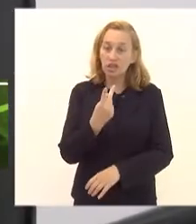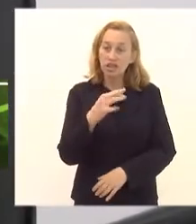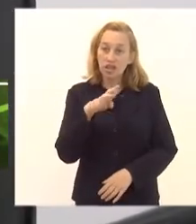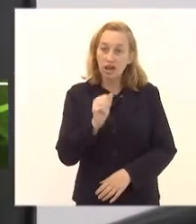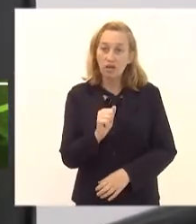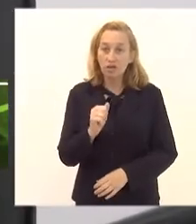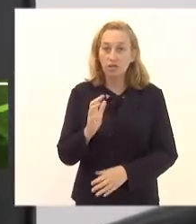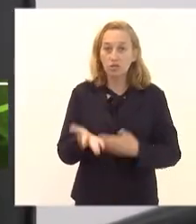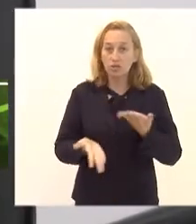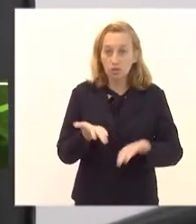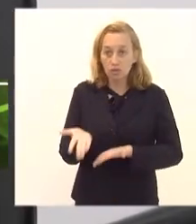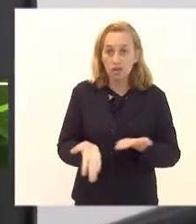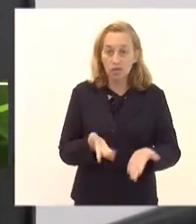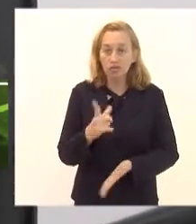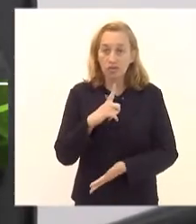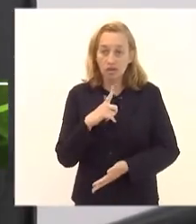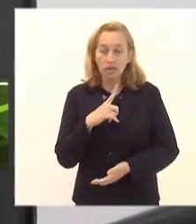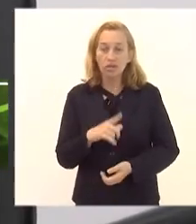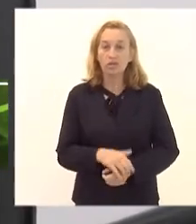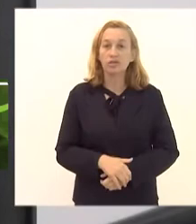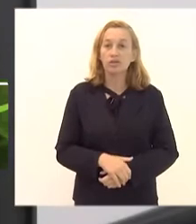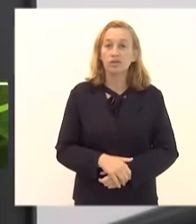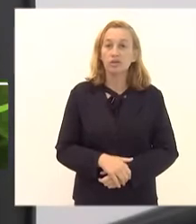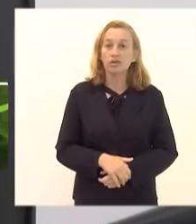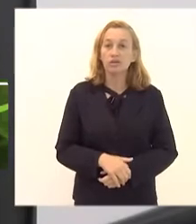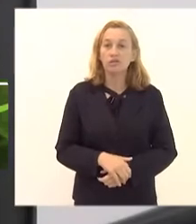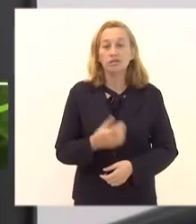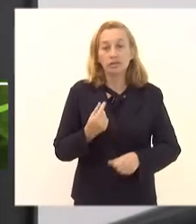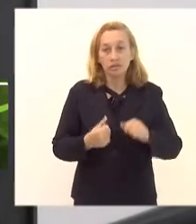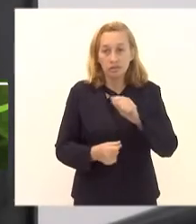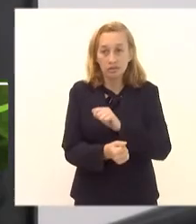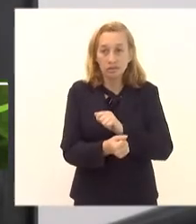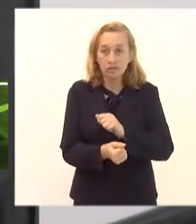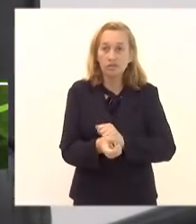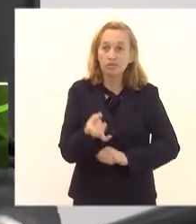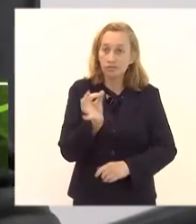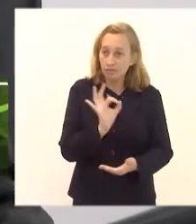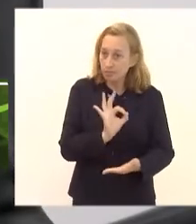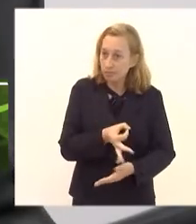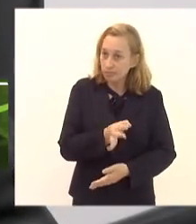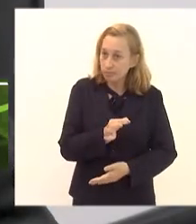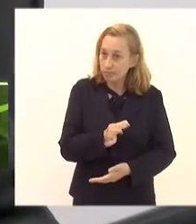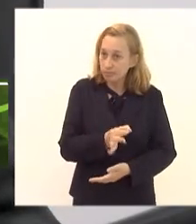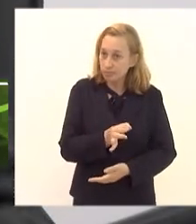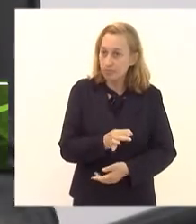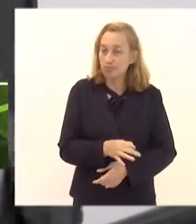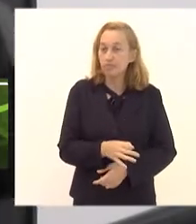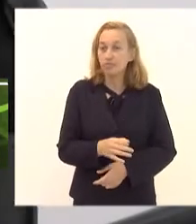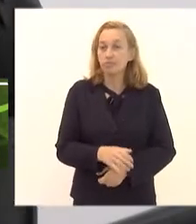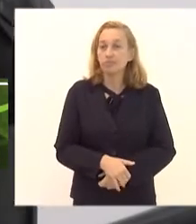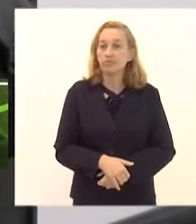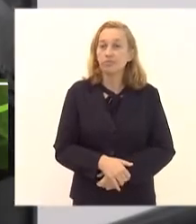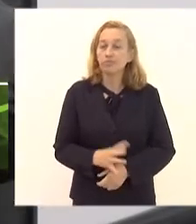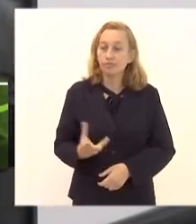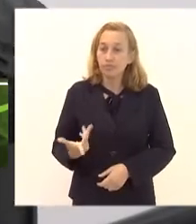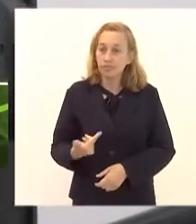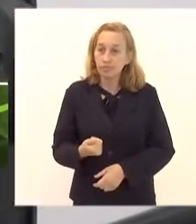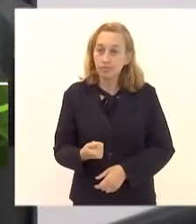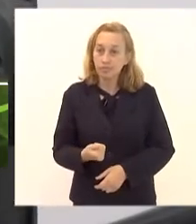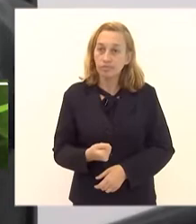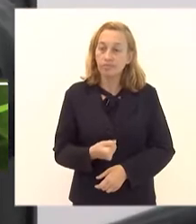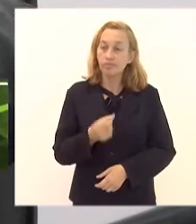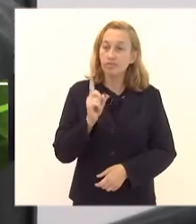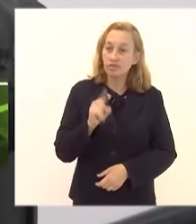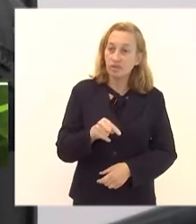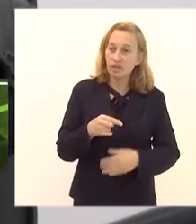etc., para que isso, esse investimento realmente possa ter êxito, e se ele é eminentemente